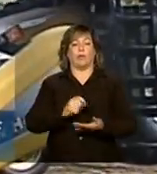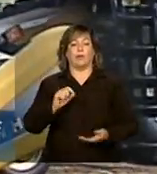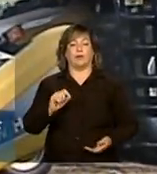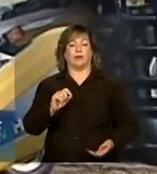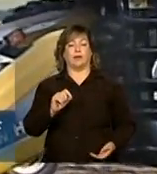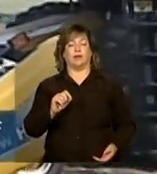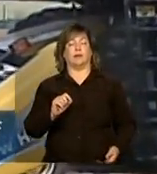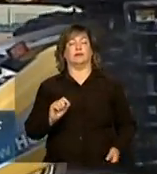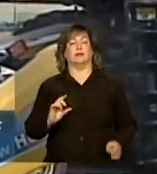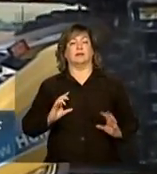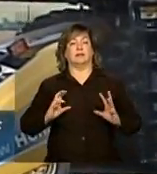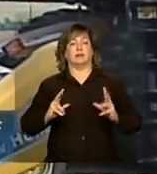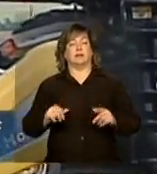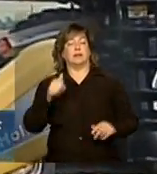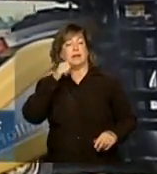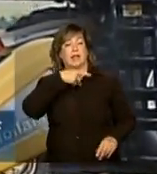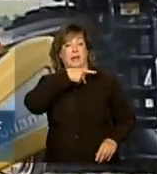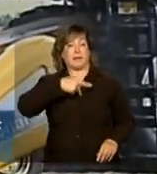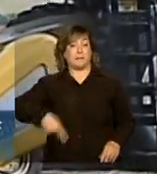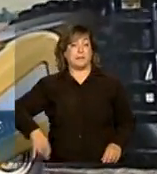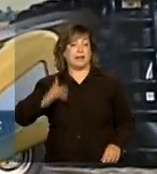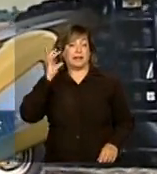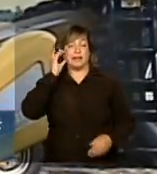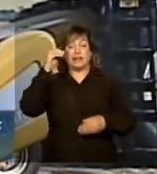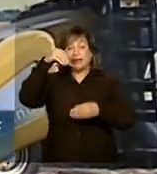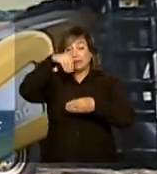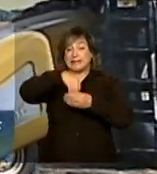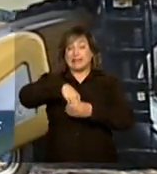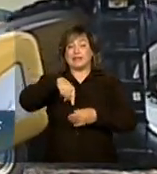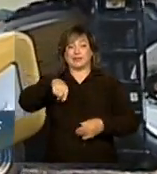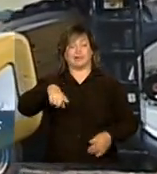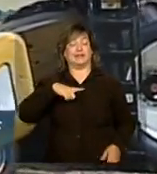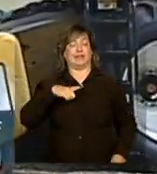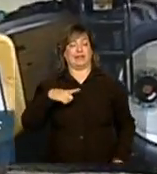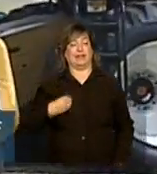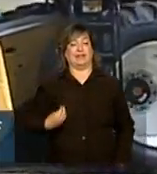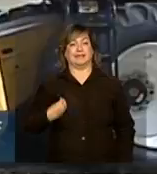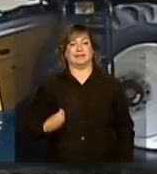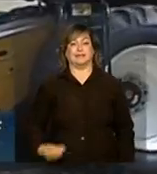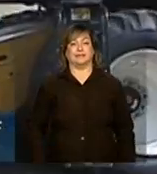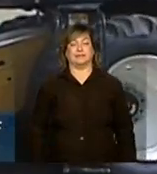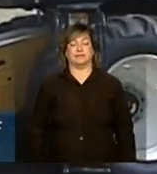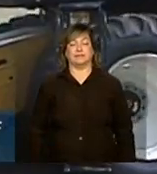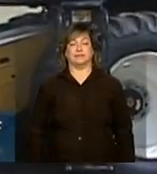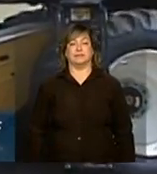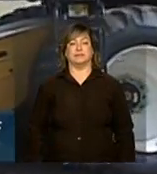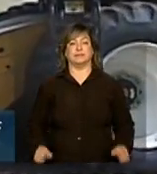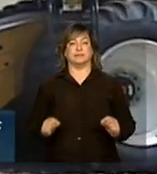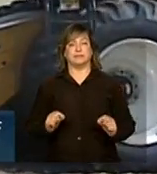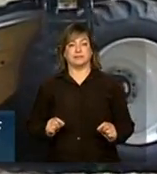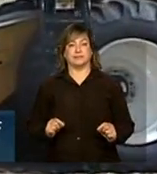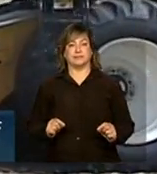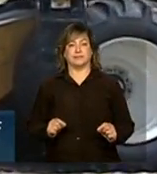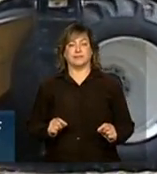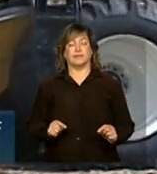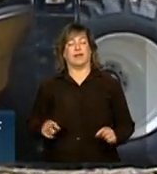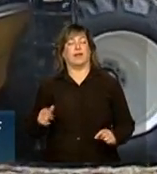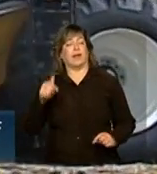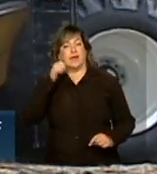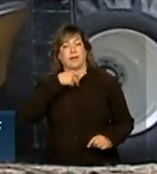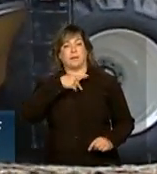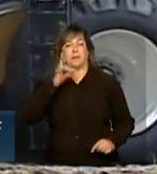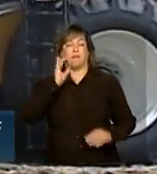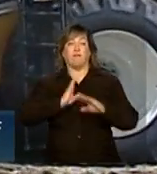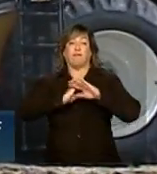aí que está com a Presidenta de mar russef que foi a Mato Grosso